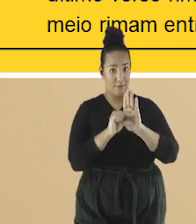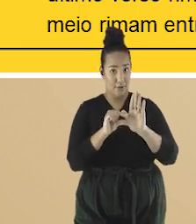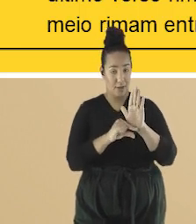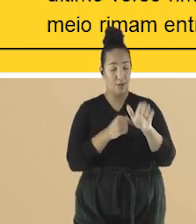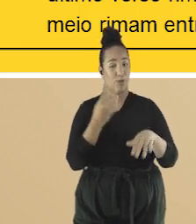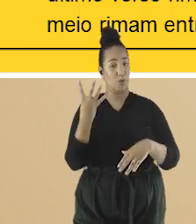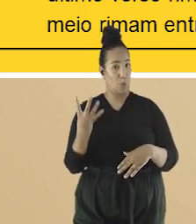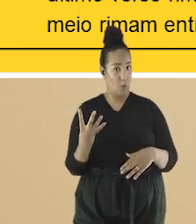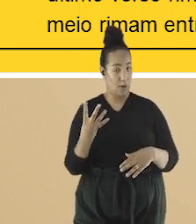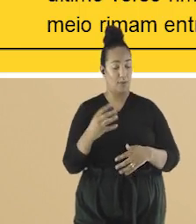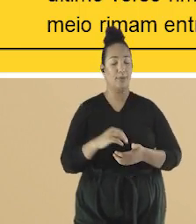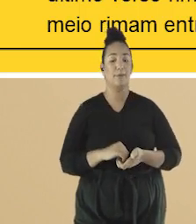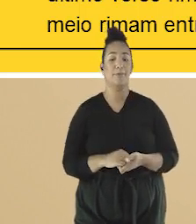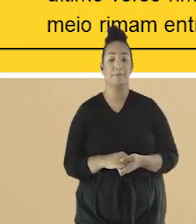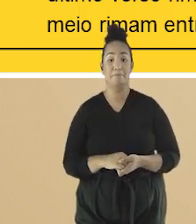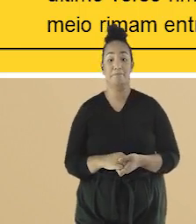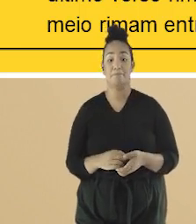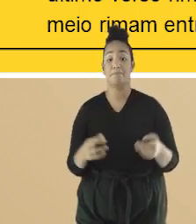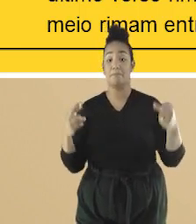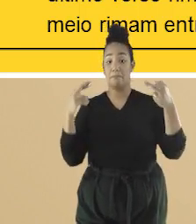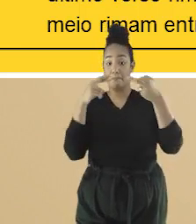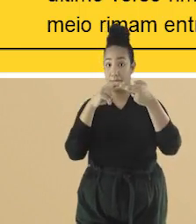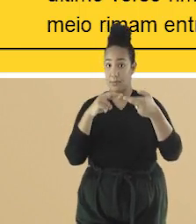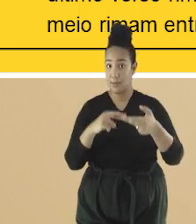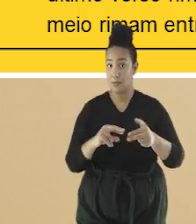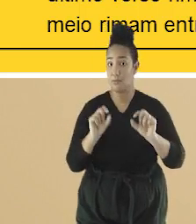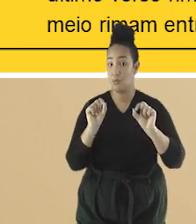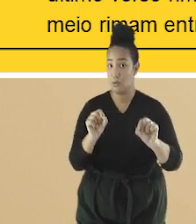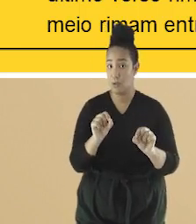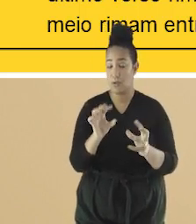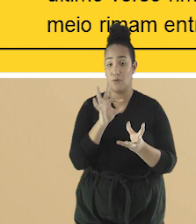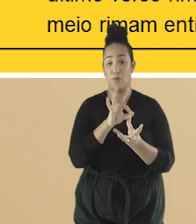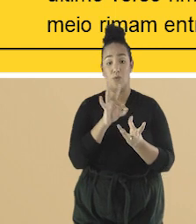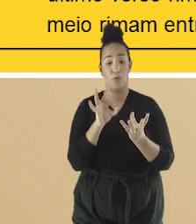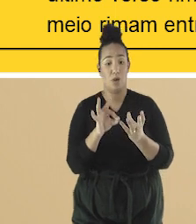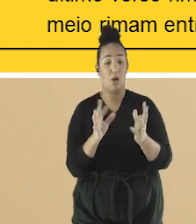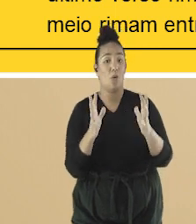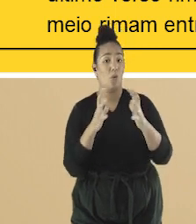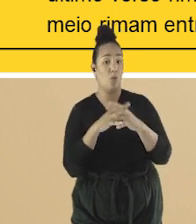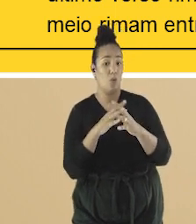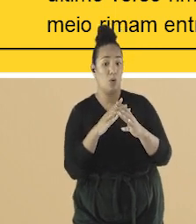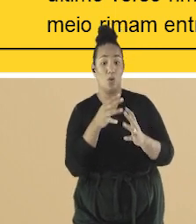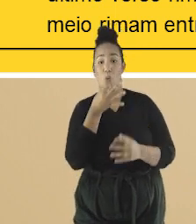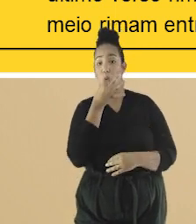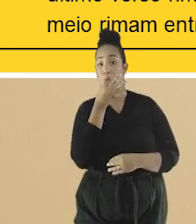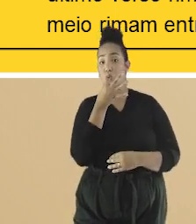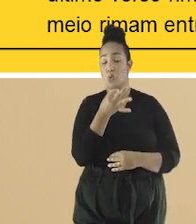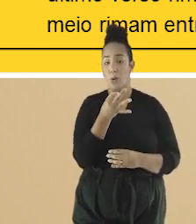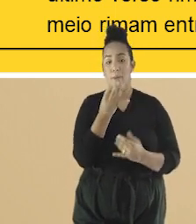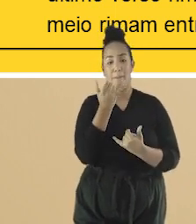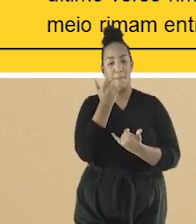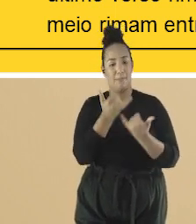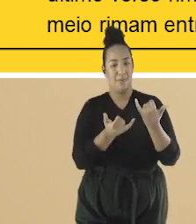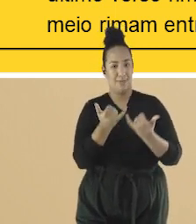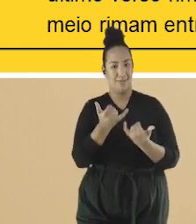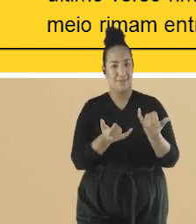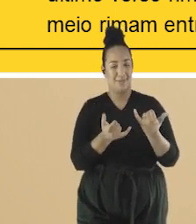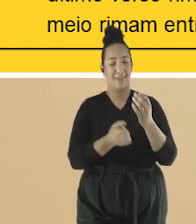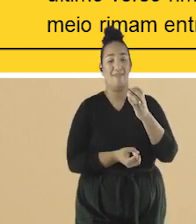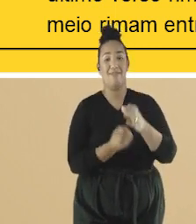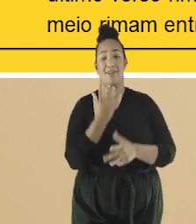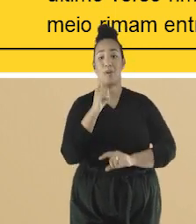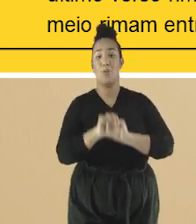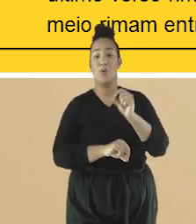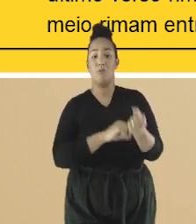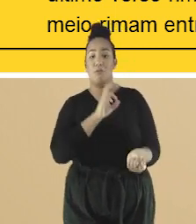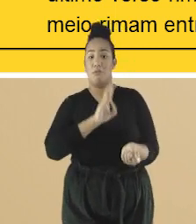por fim, as rimas são sons semelhantes entre as vogais ou consoantes, provocando ritmo e